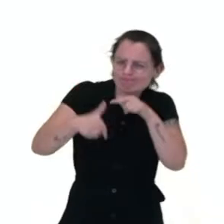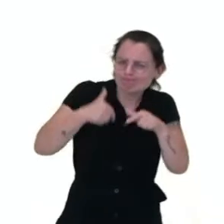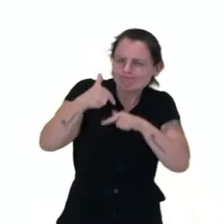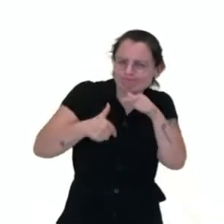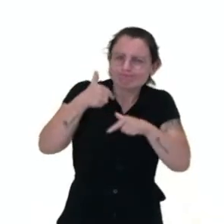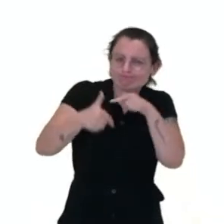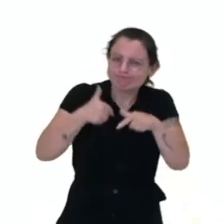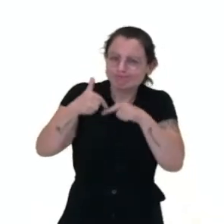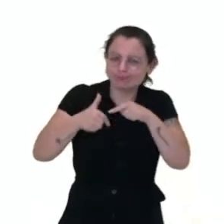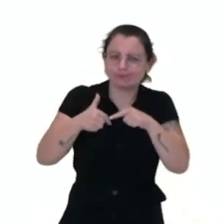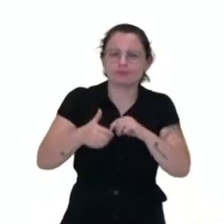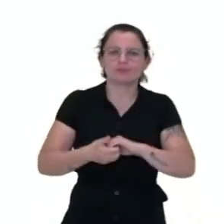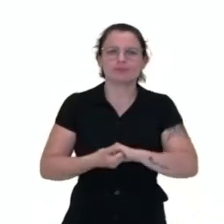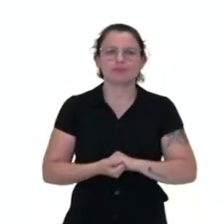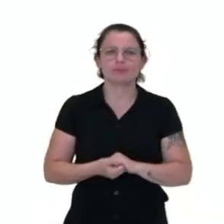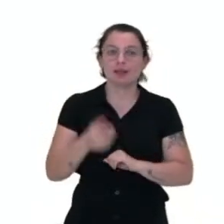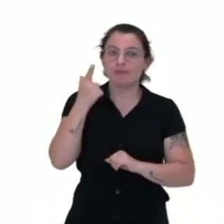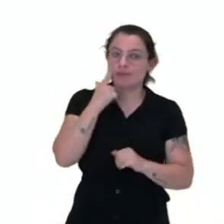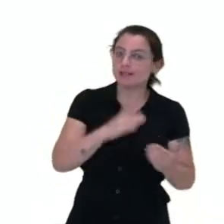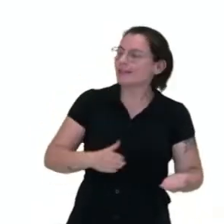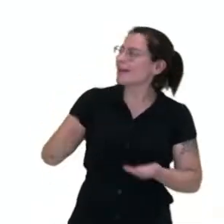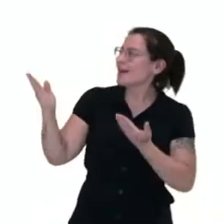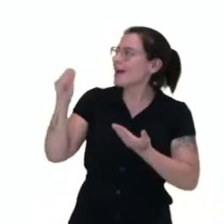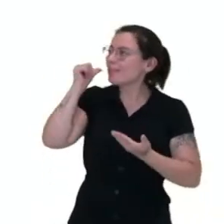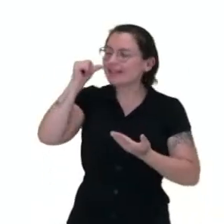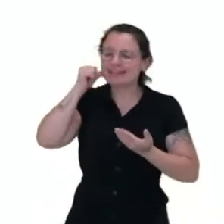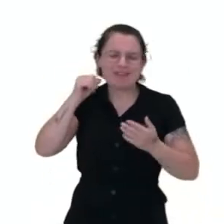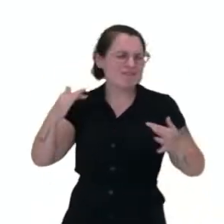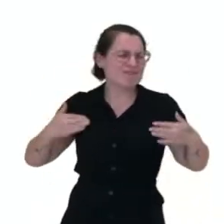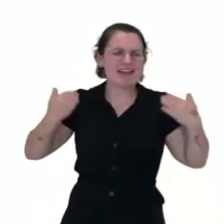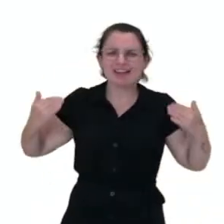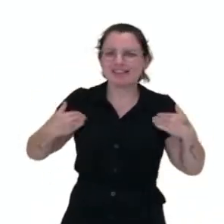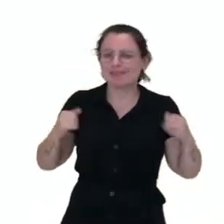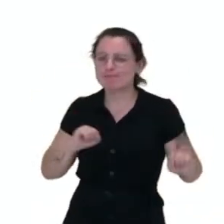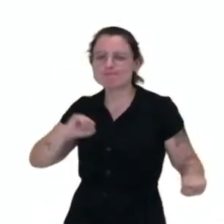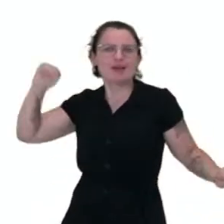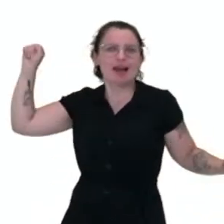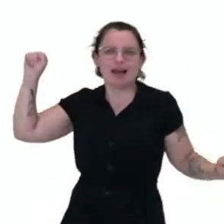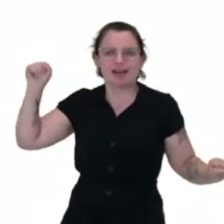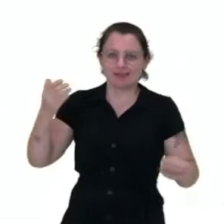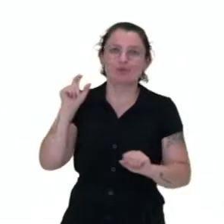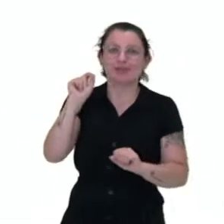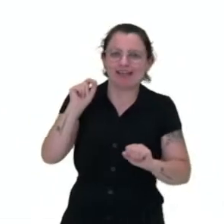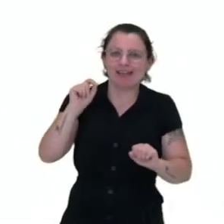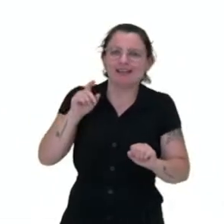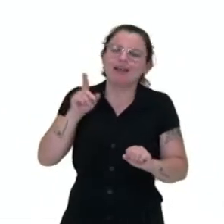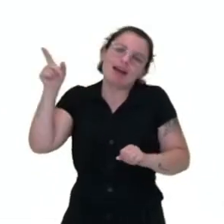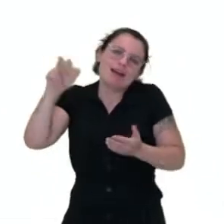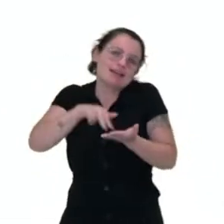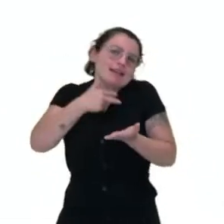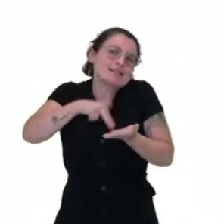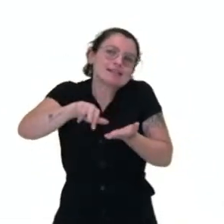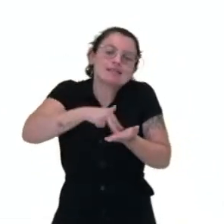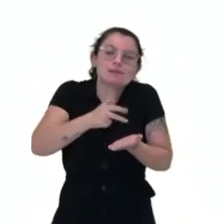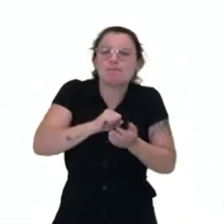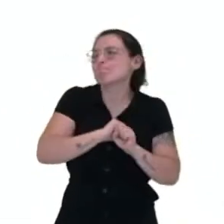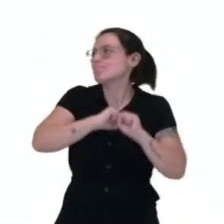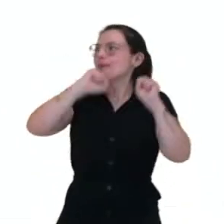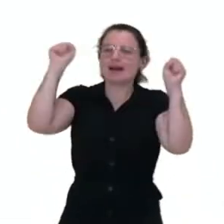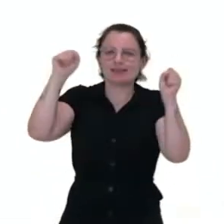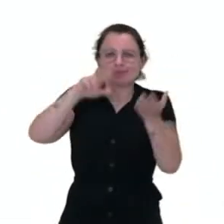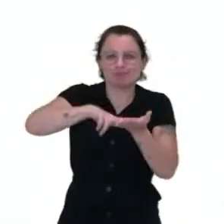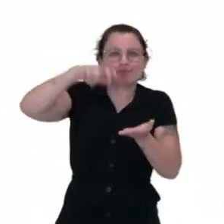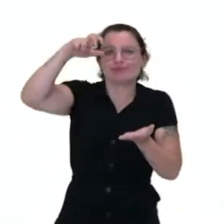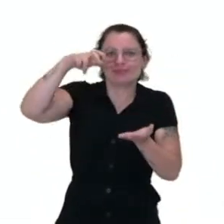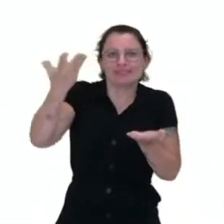para a manutenção da vida. Veja essa menina toda feliz da vida que deu um pulo. Talvez ela estava dançando e deu um salto.